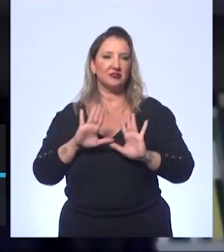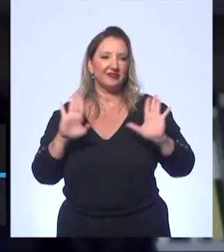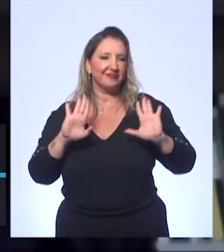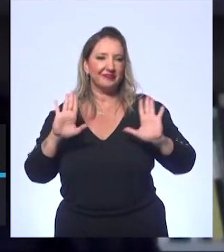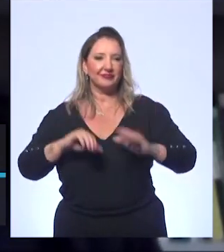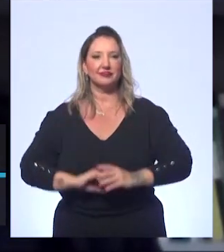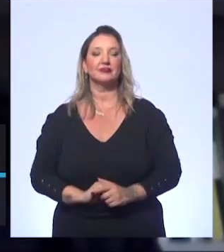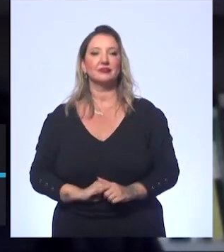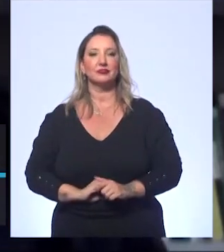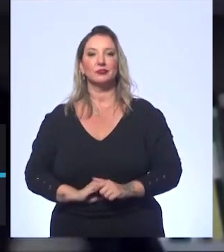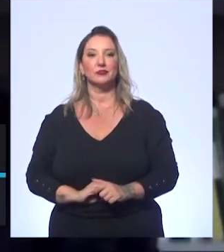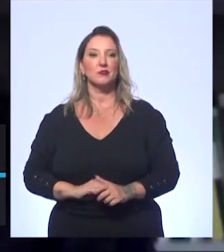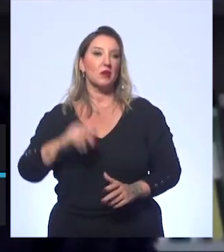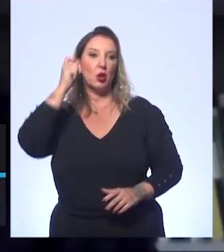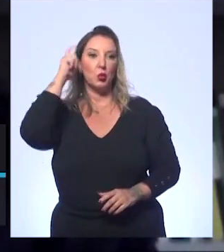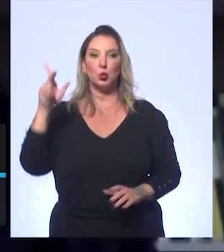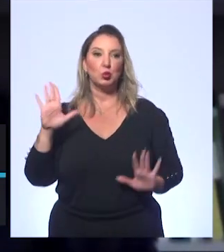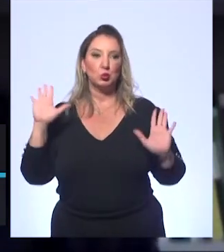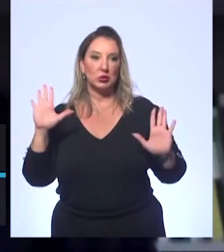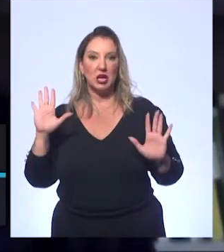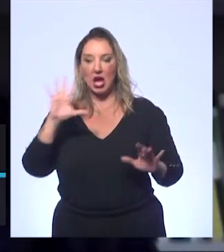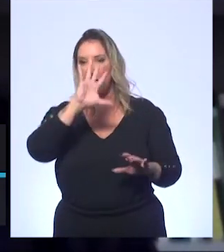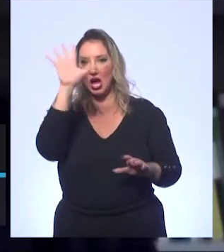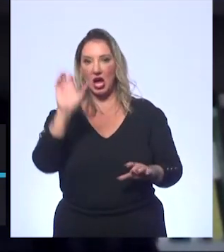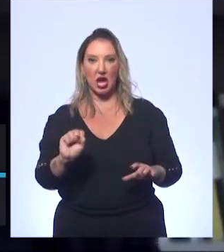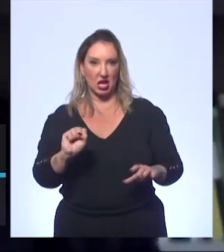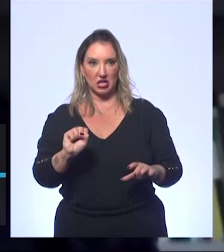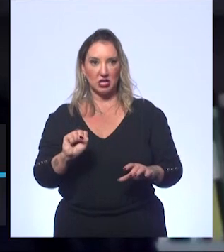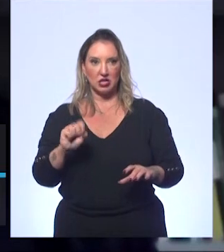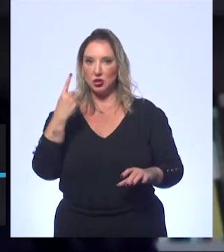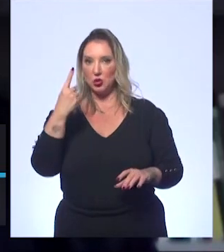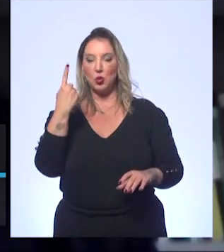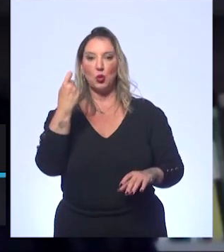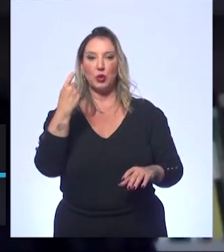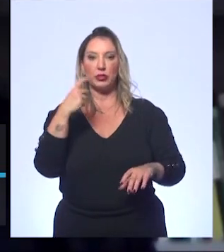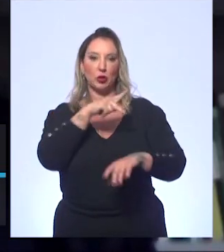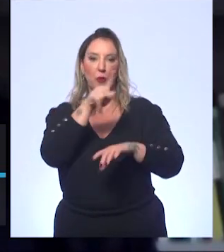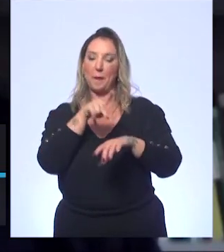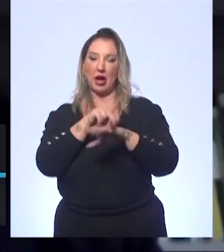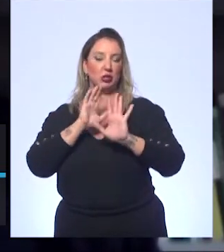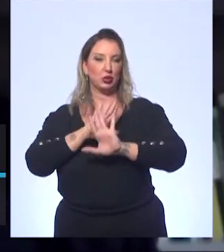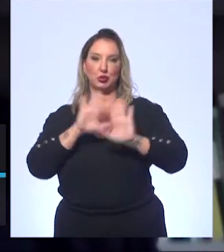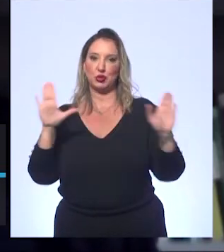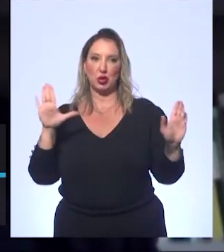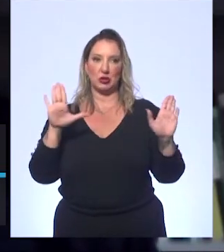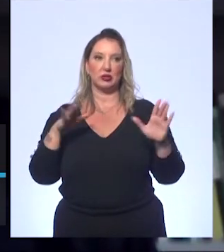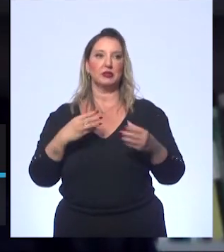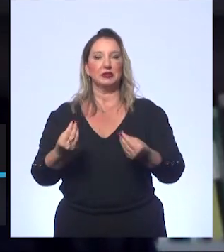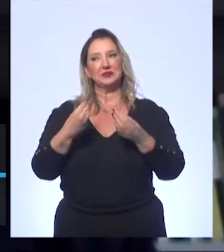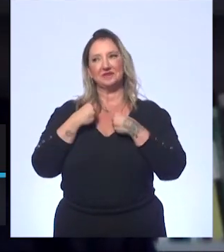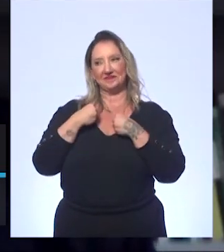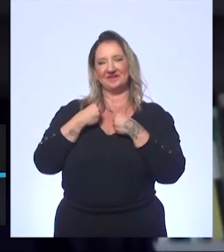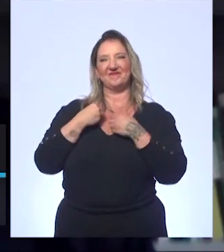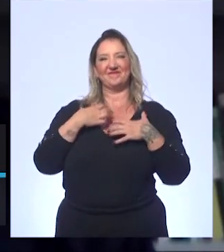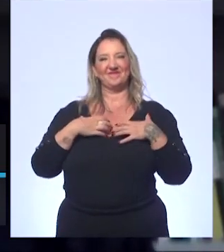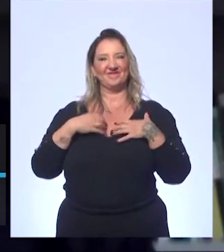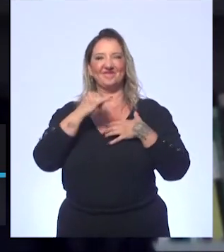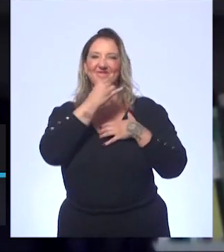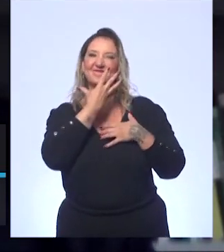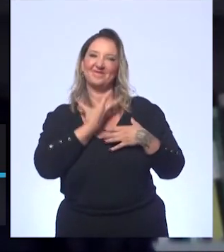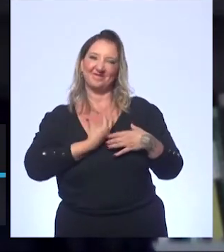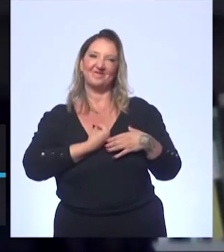né, gente? Culturalmente, a África como se fosse um país. Então, essa questão tem me deixado meio